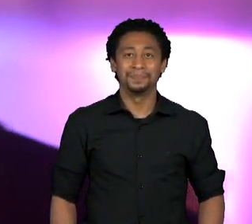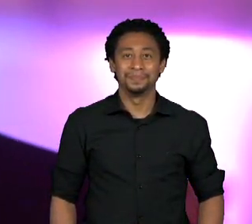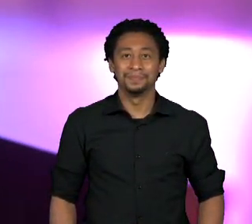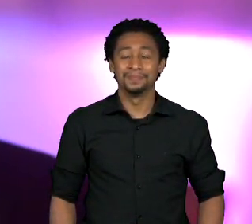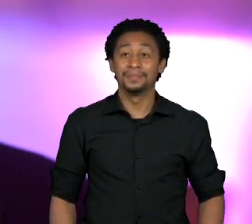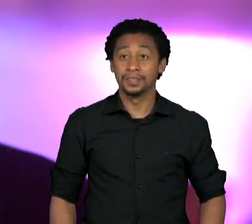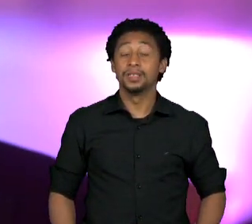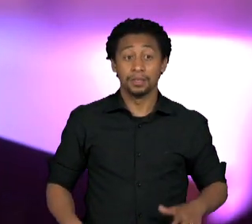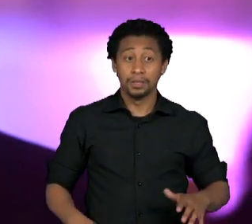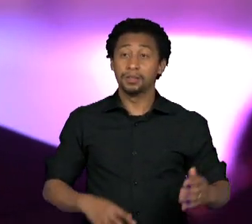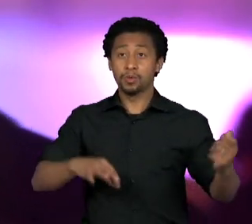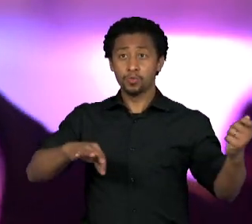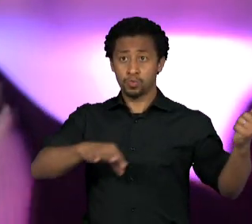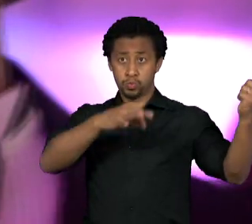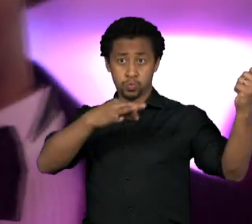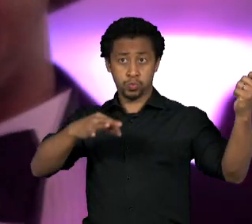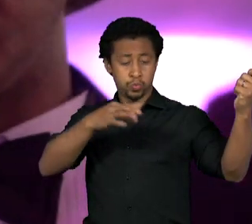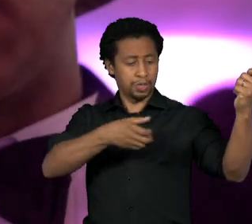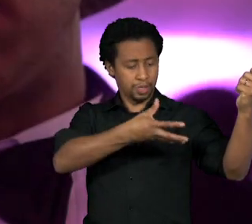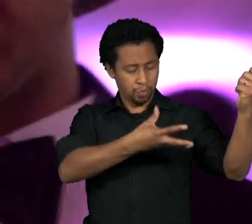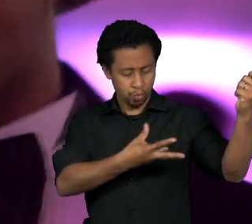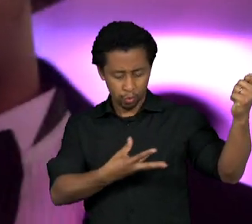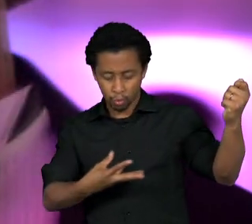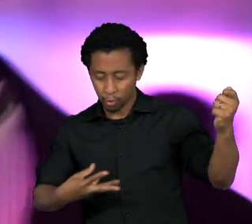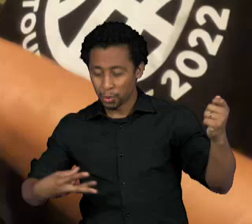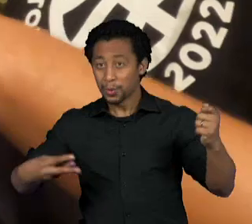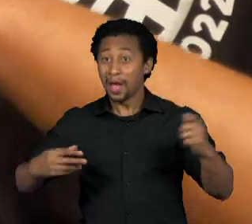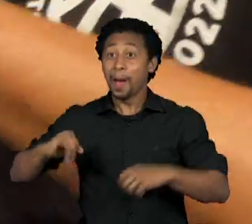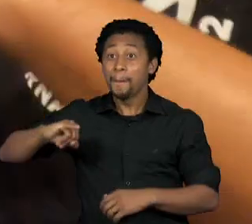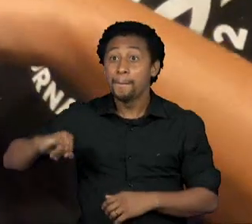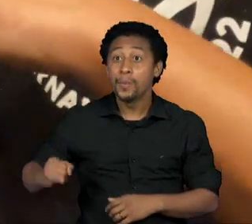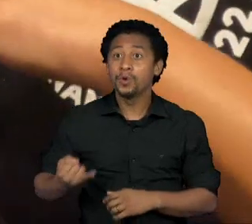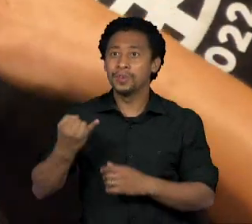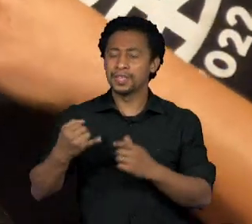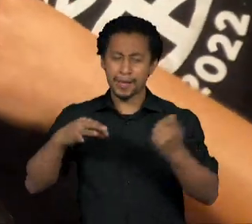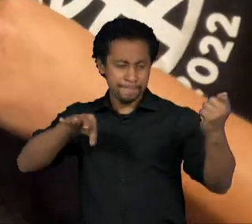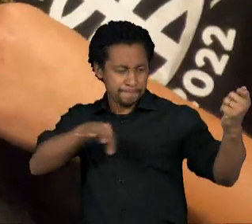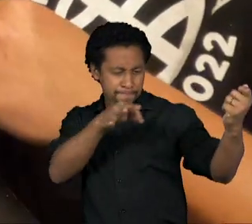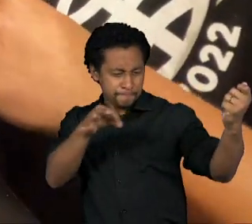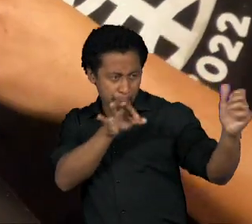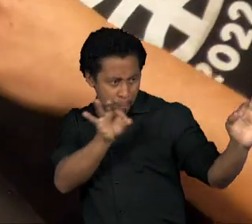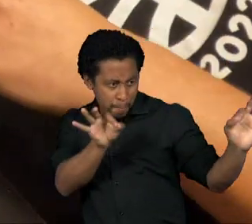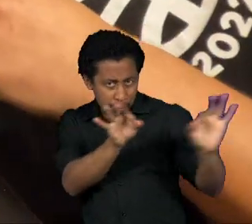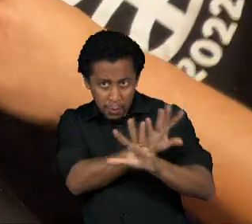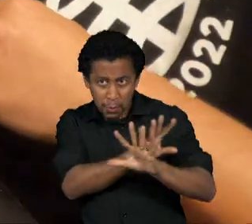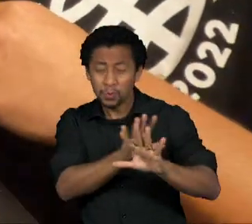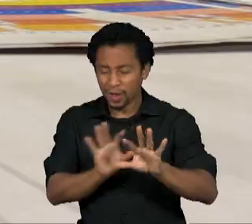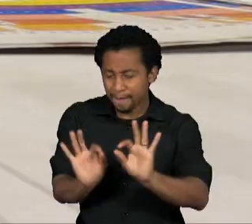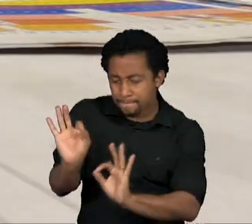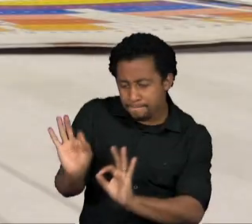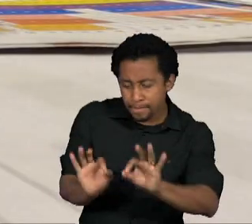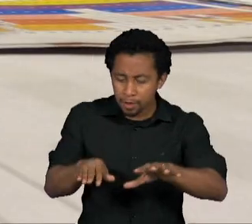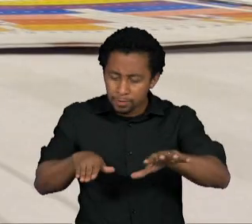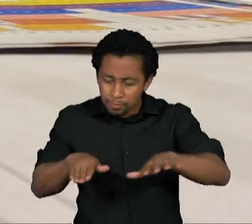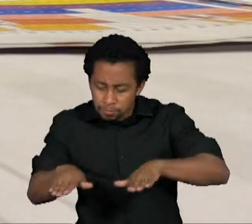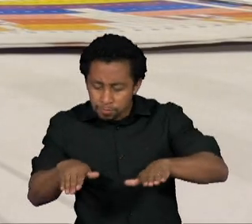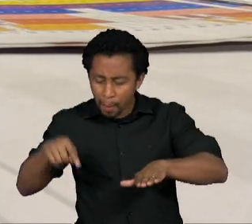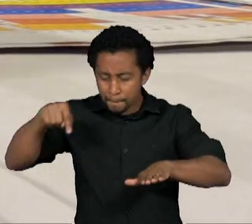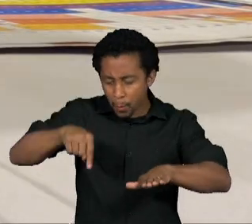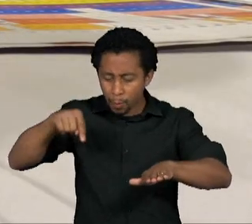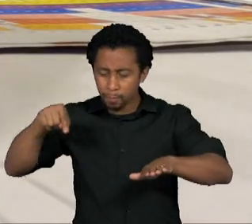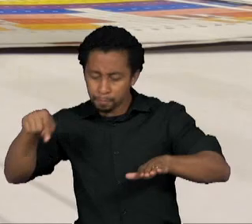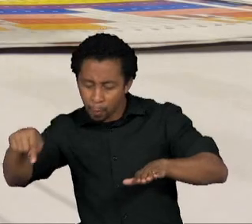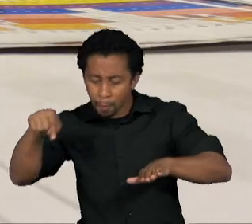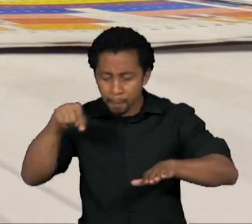Samplear é você aproveitar os trechos, os melhores trechos dentro da sua concepção, e fazer aqueles pedaços de músicas virar outra coisa. Você vai